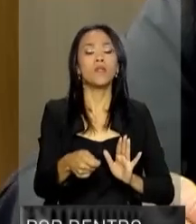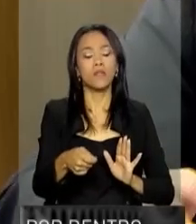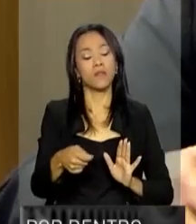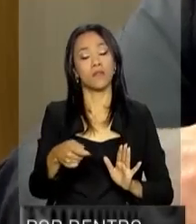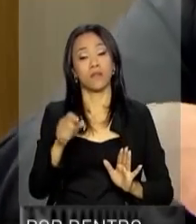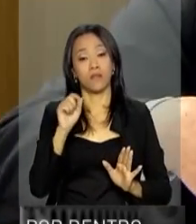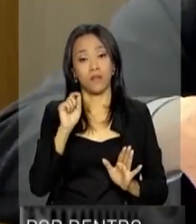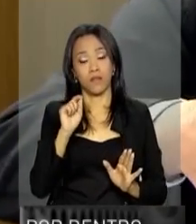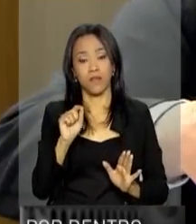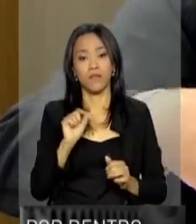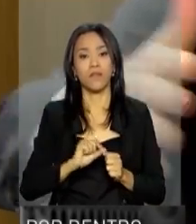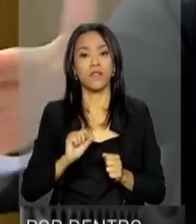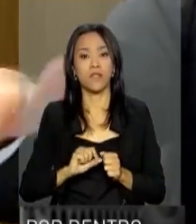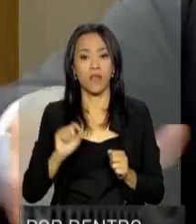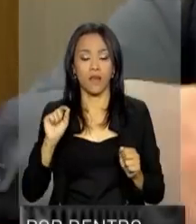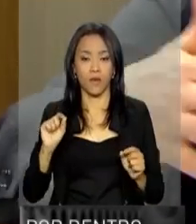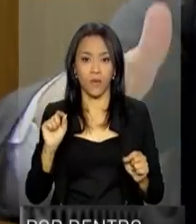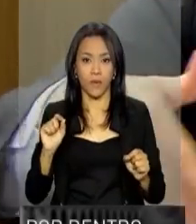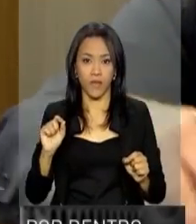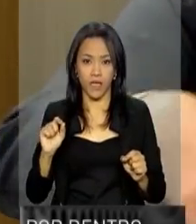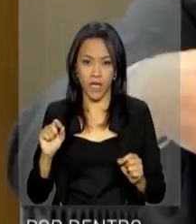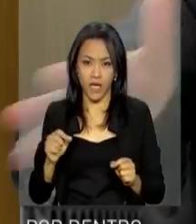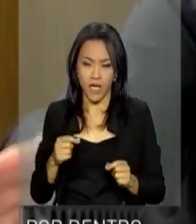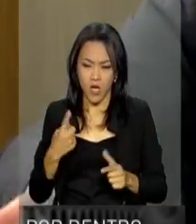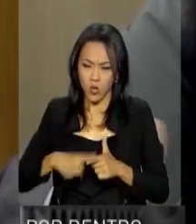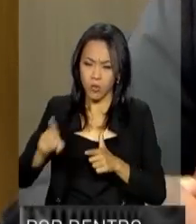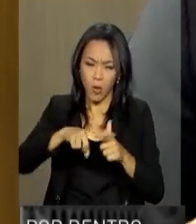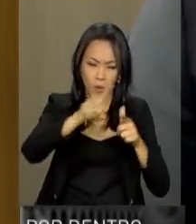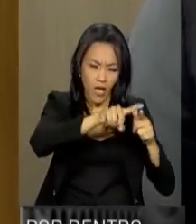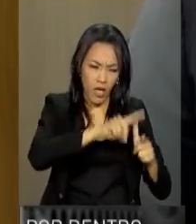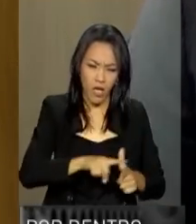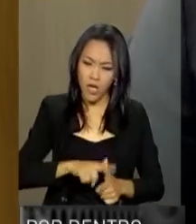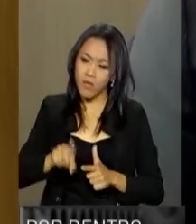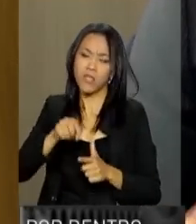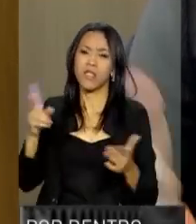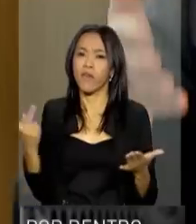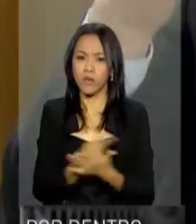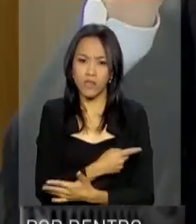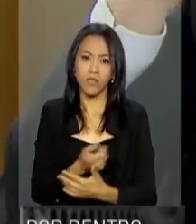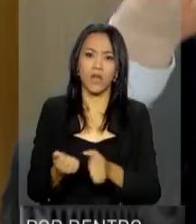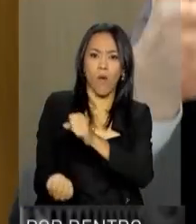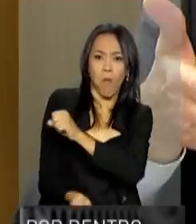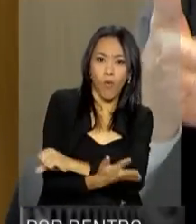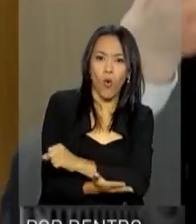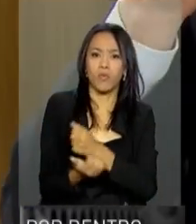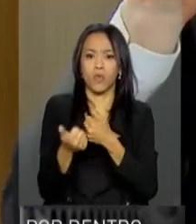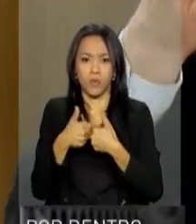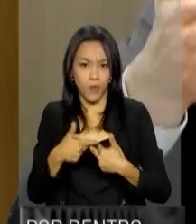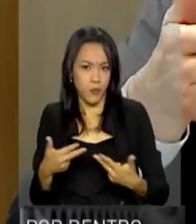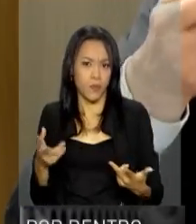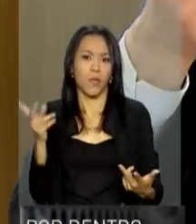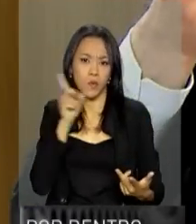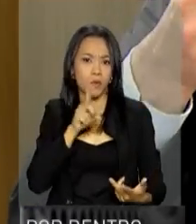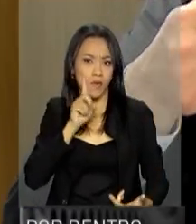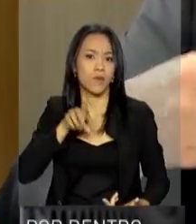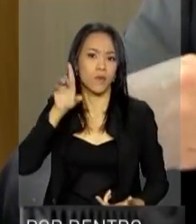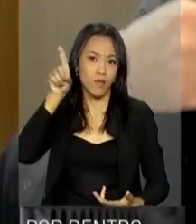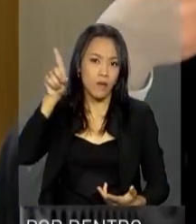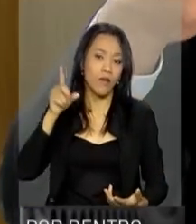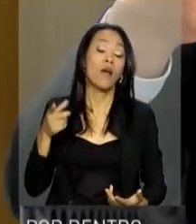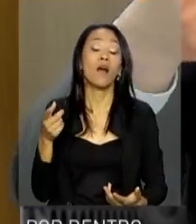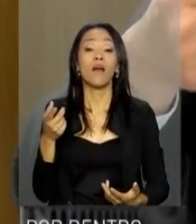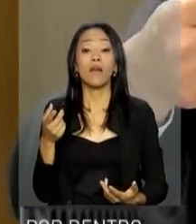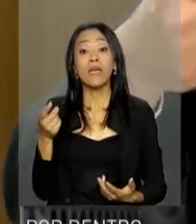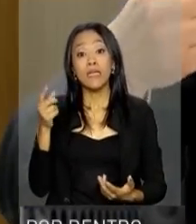um grande pente fino nos problemas inclusive na questão de corrupção e começaram a a a